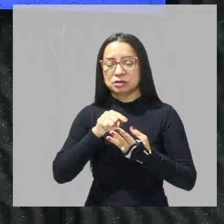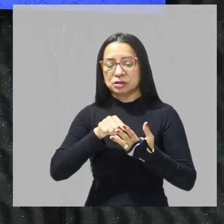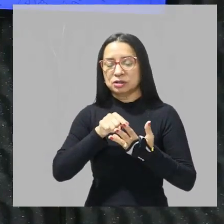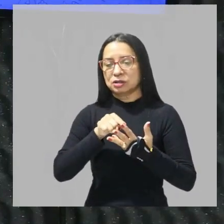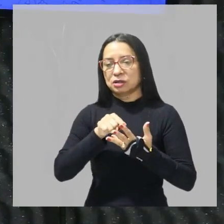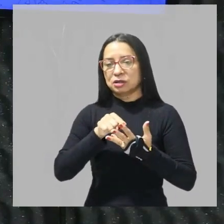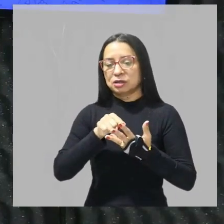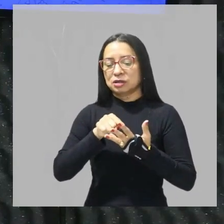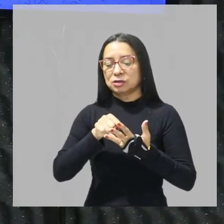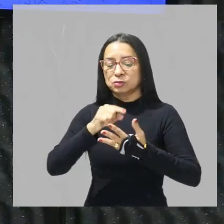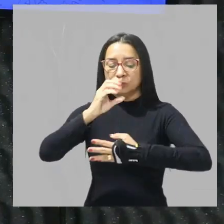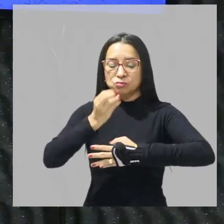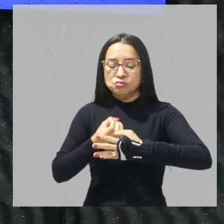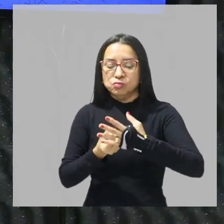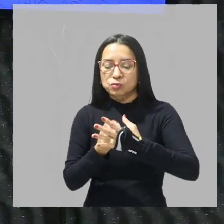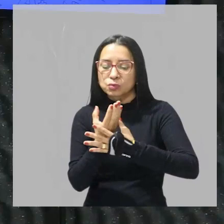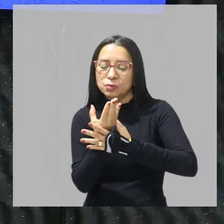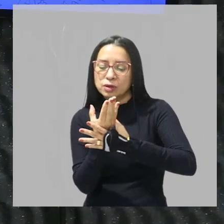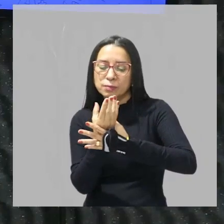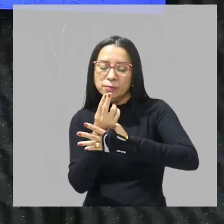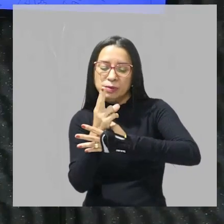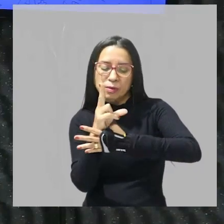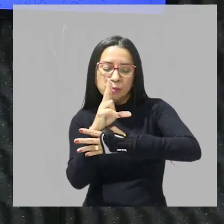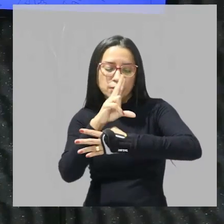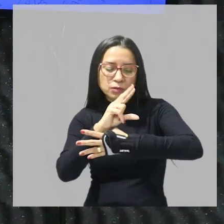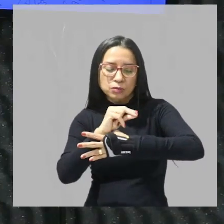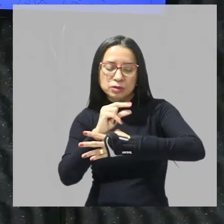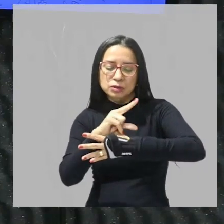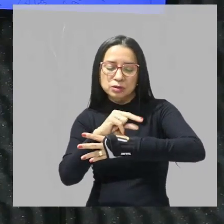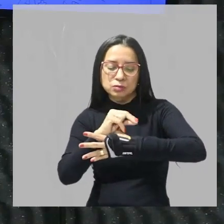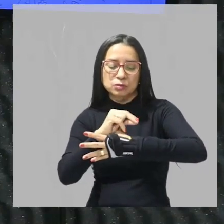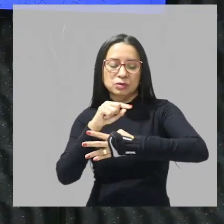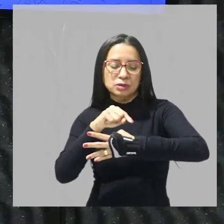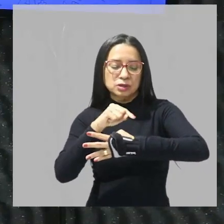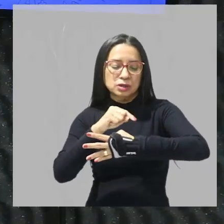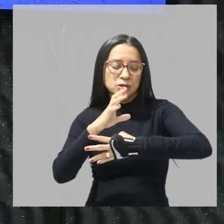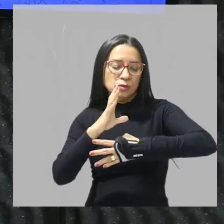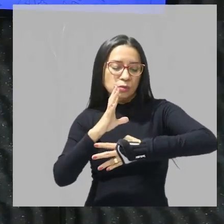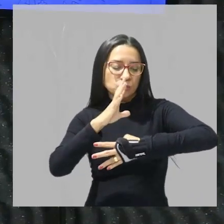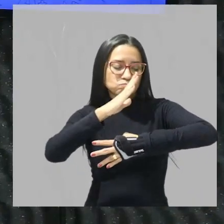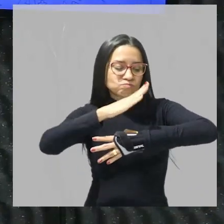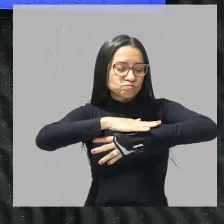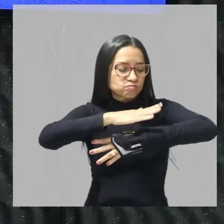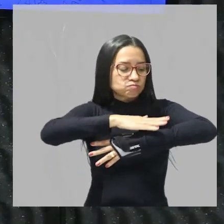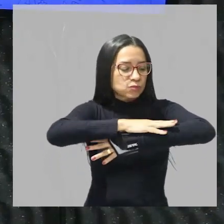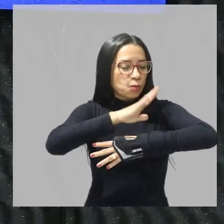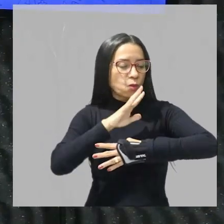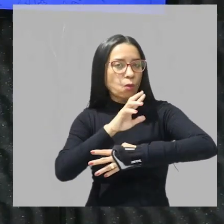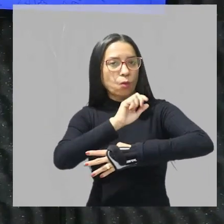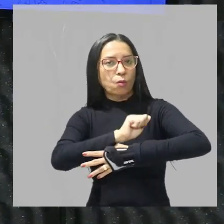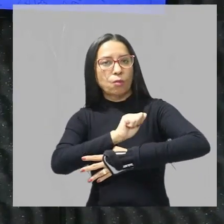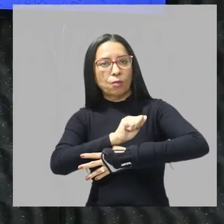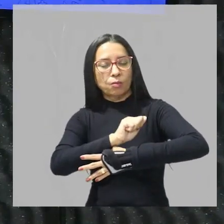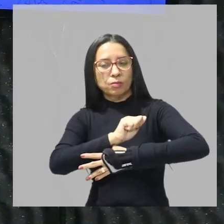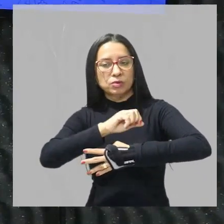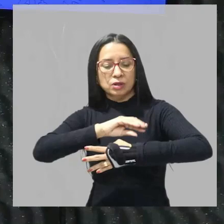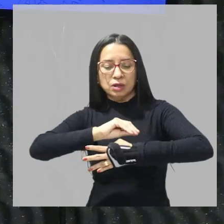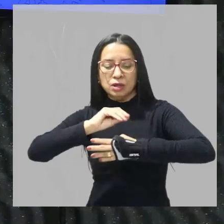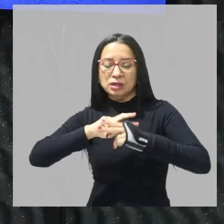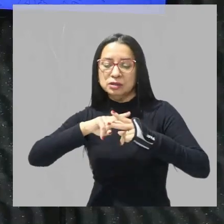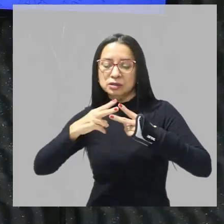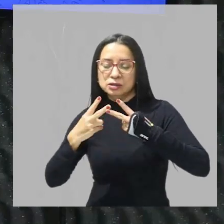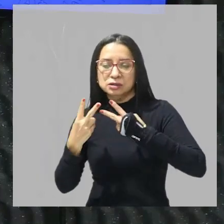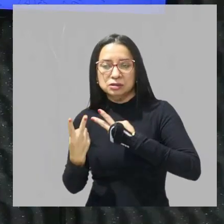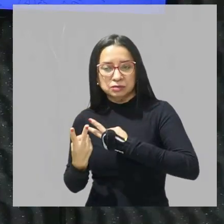grilo, certo? Este grilo, quando ele é comido pelo sapo, ele está transferindo matéria e energia para